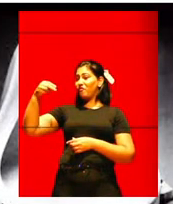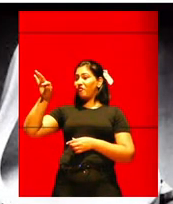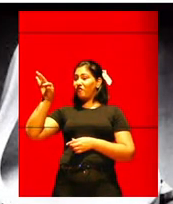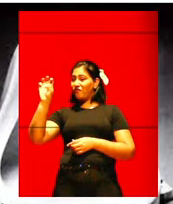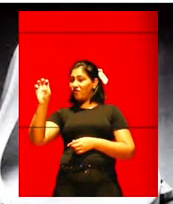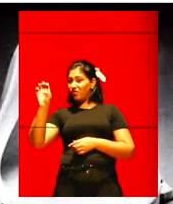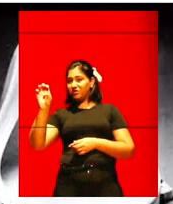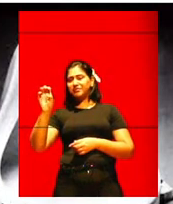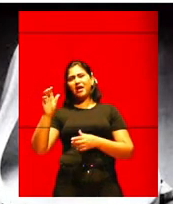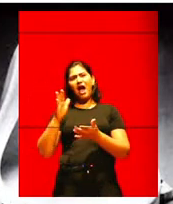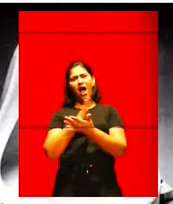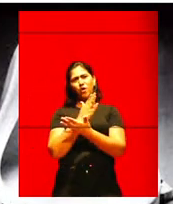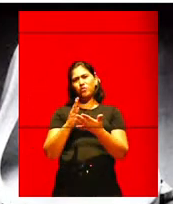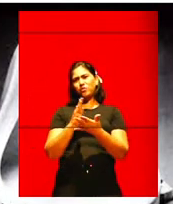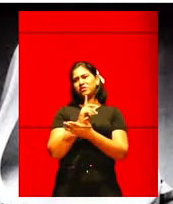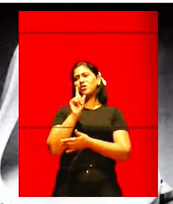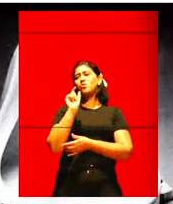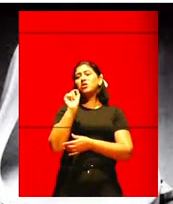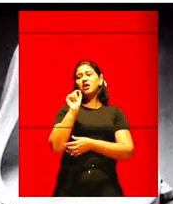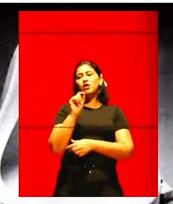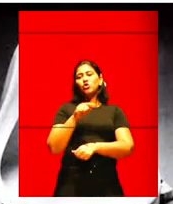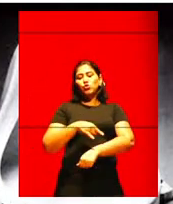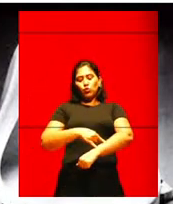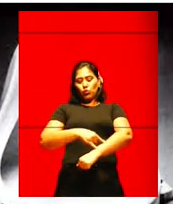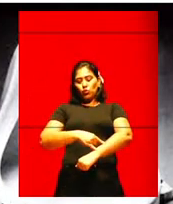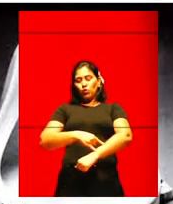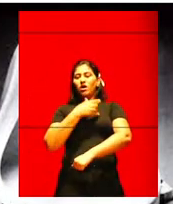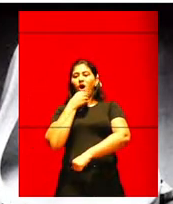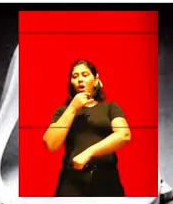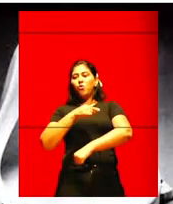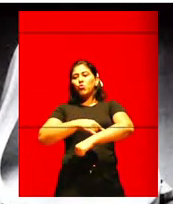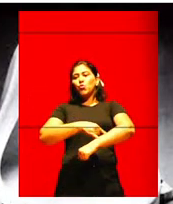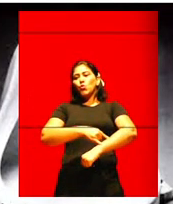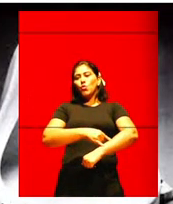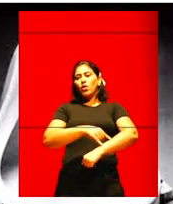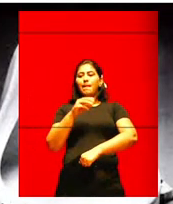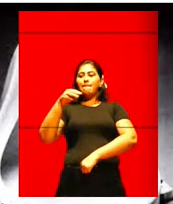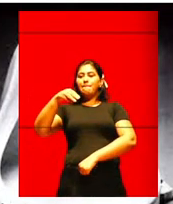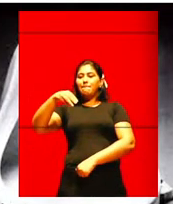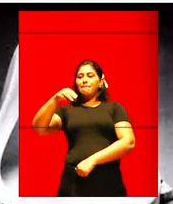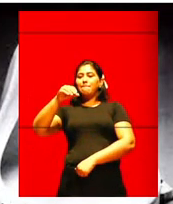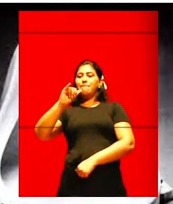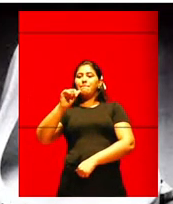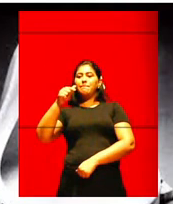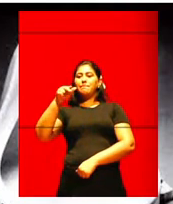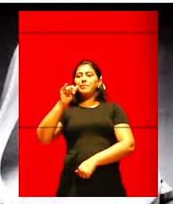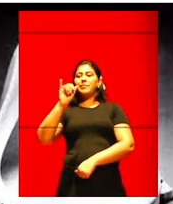Fonte. Para muita gente no mictório. Para arte, isso é fonte. É uma obra